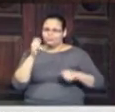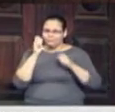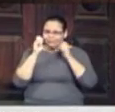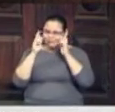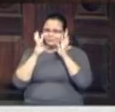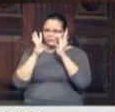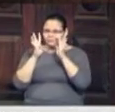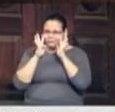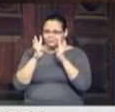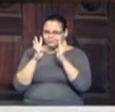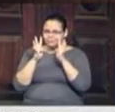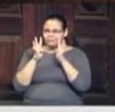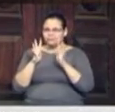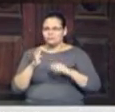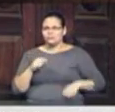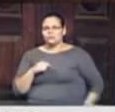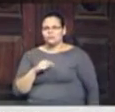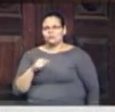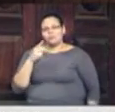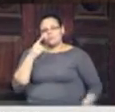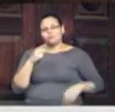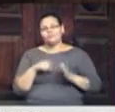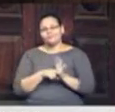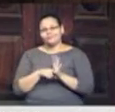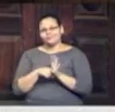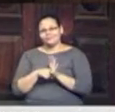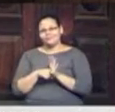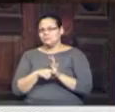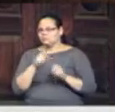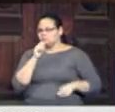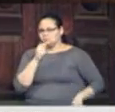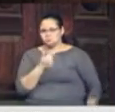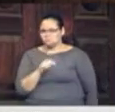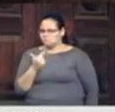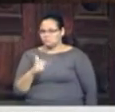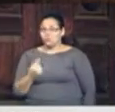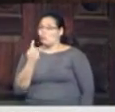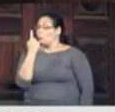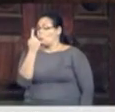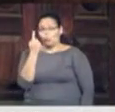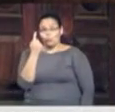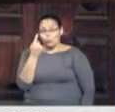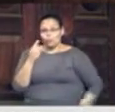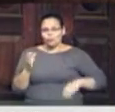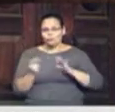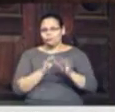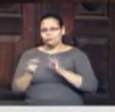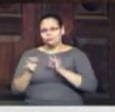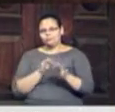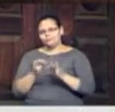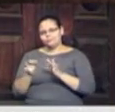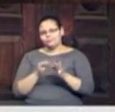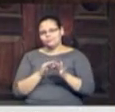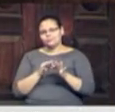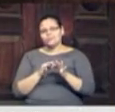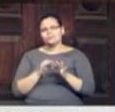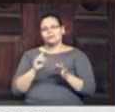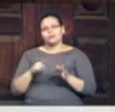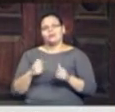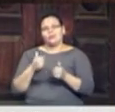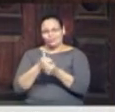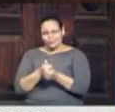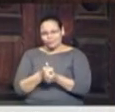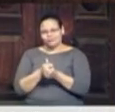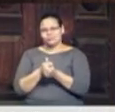deputado André Siciliano, há de verificar que não tem um projeto que